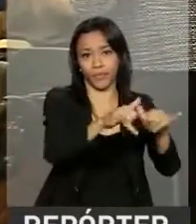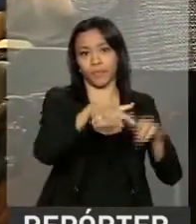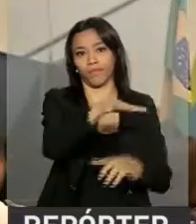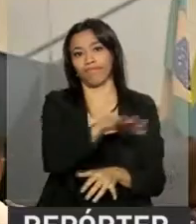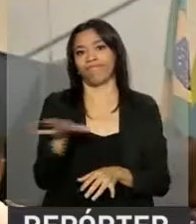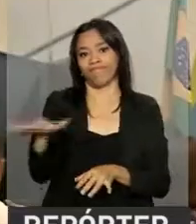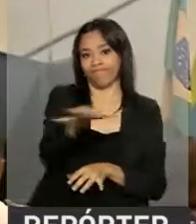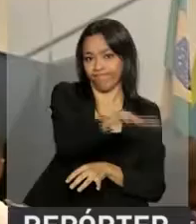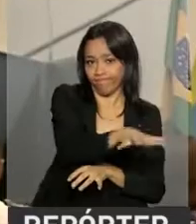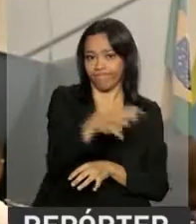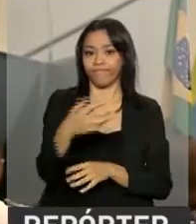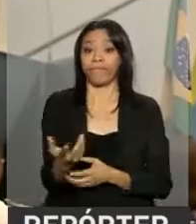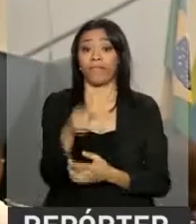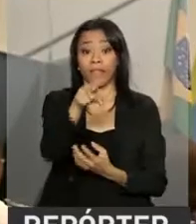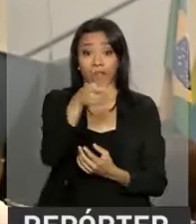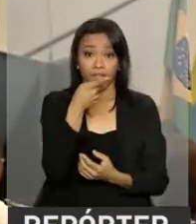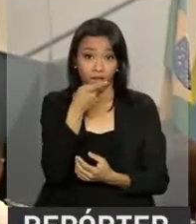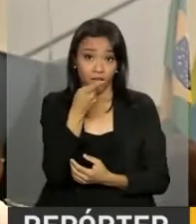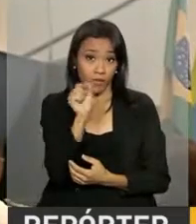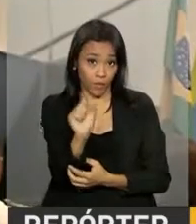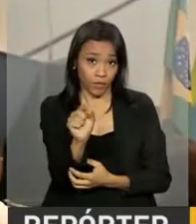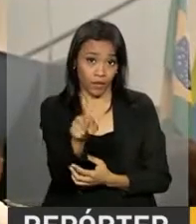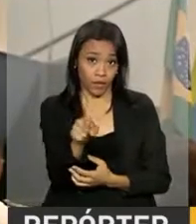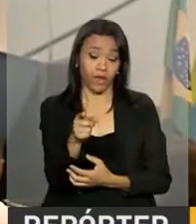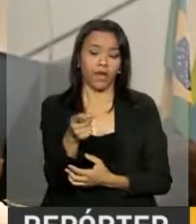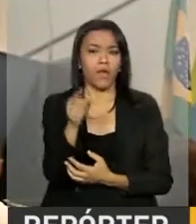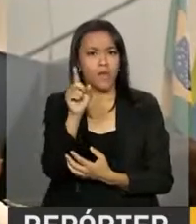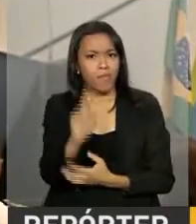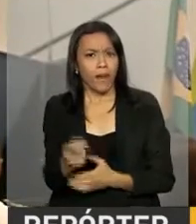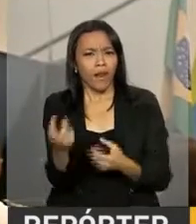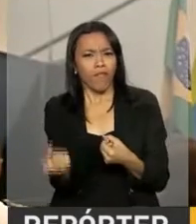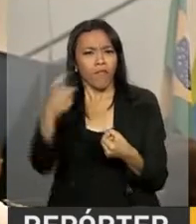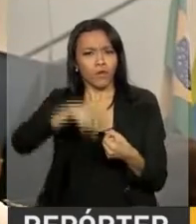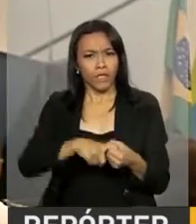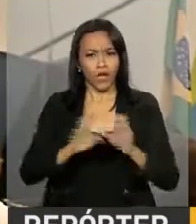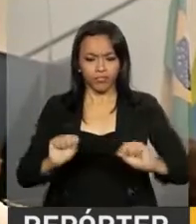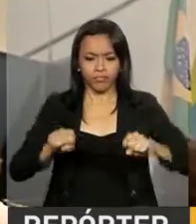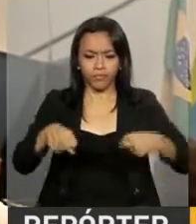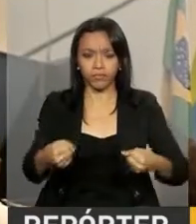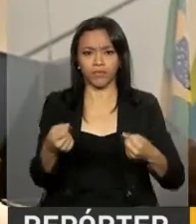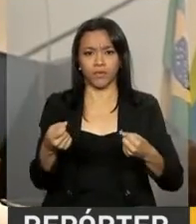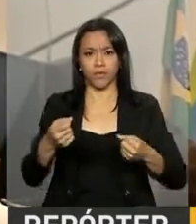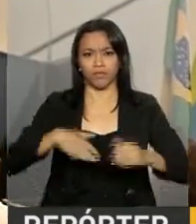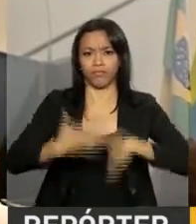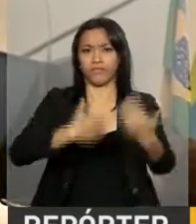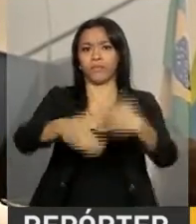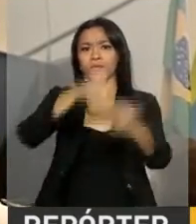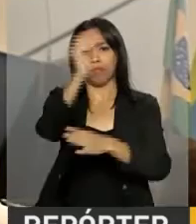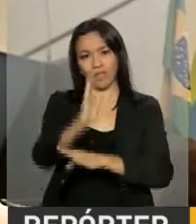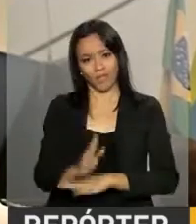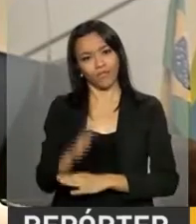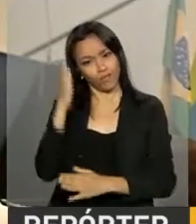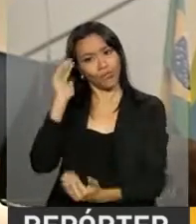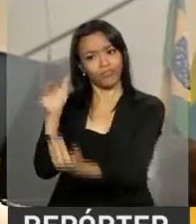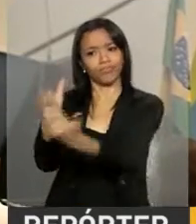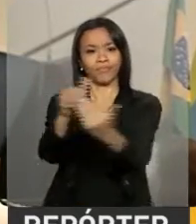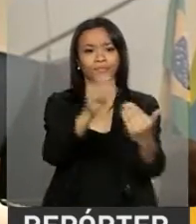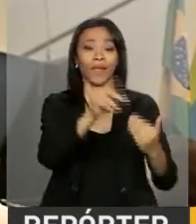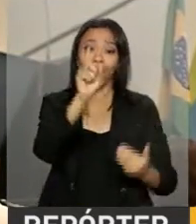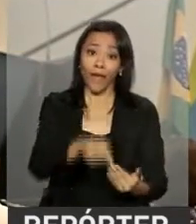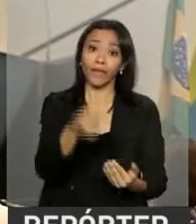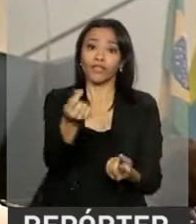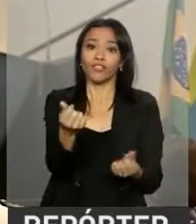uma das portas de retomada do crescimento hoje eu acho que há um consenso que são os